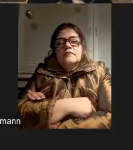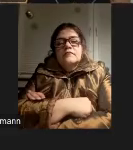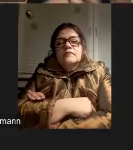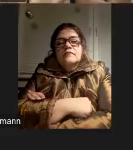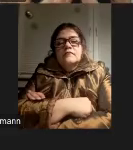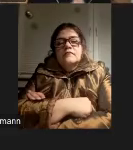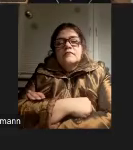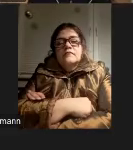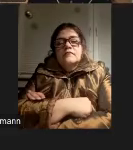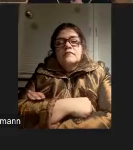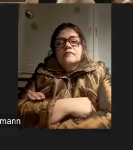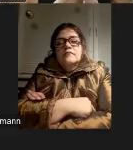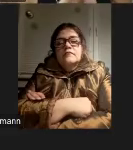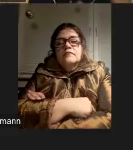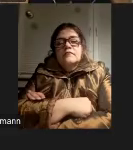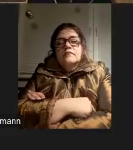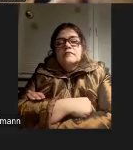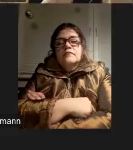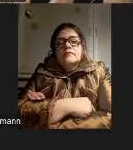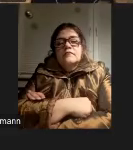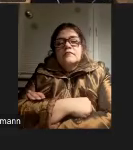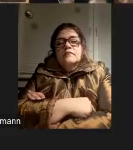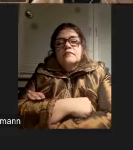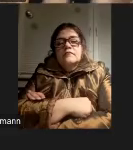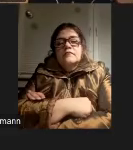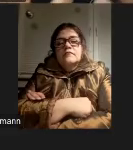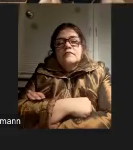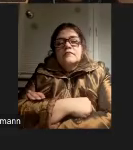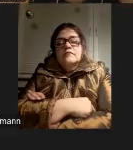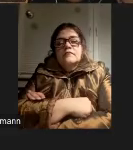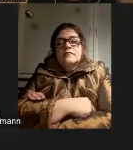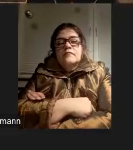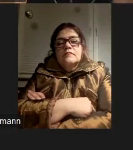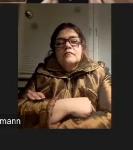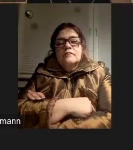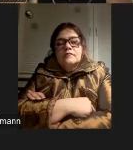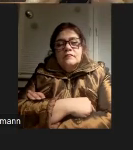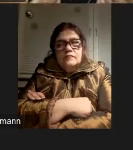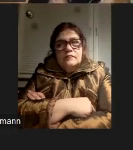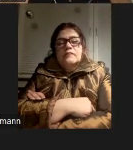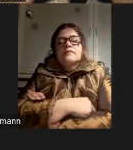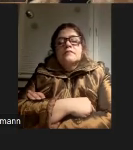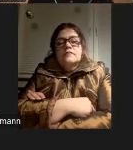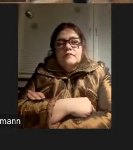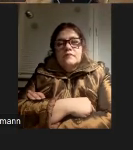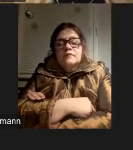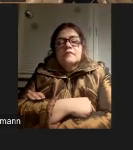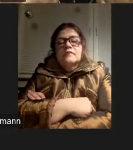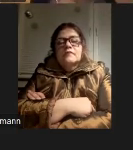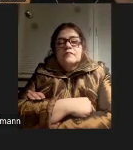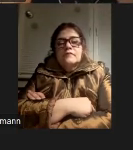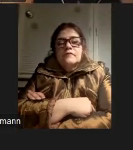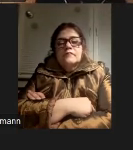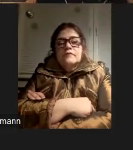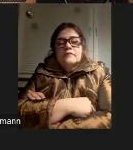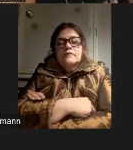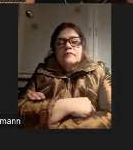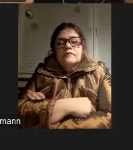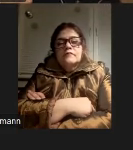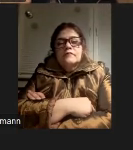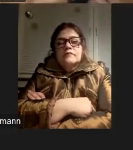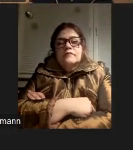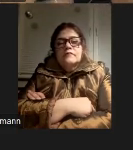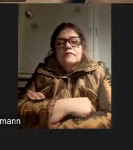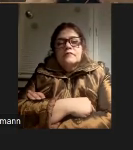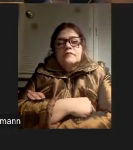Alzheimer, sem investigar como esse paciente dorme, como esse paciente faz faxina durante